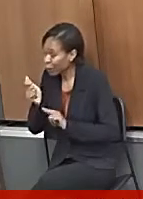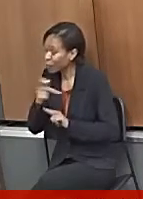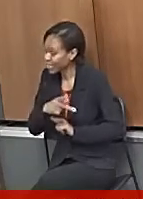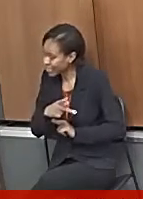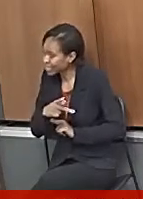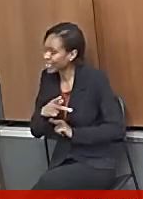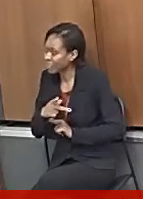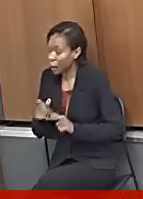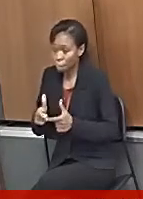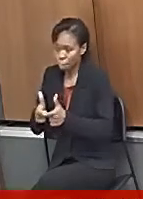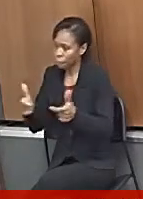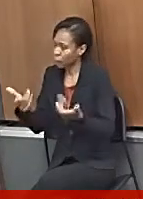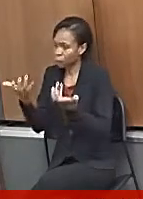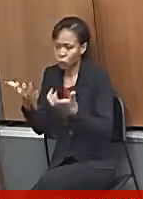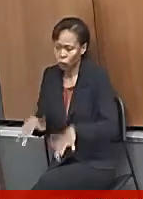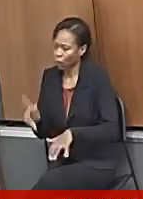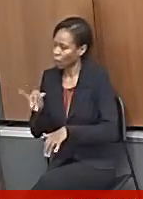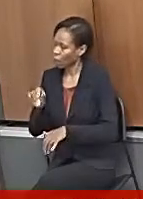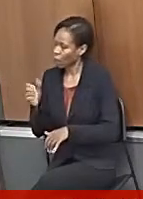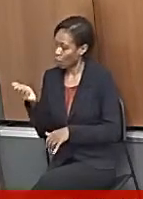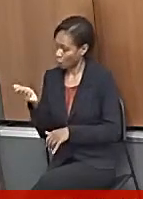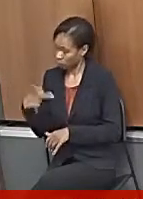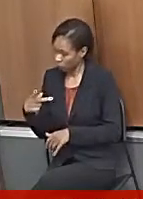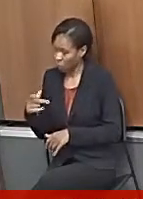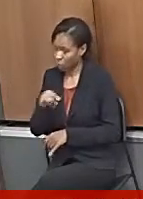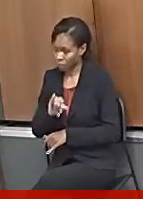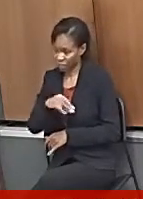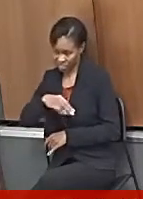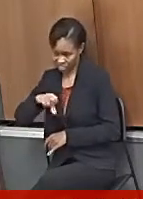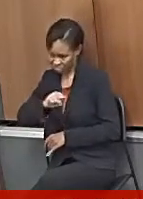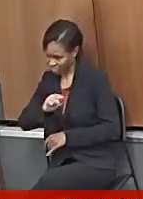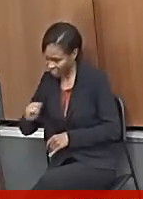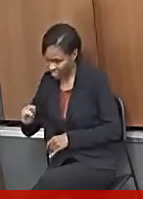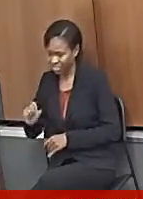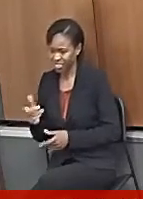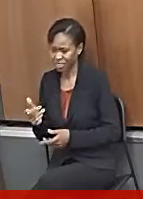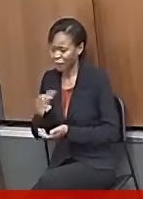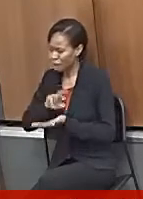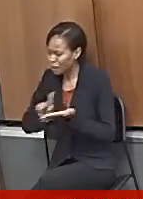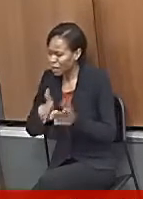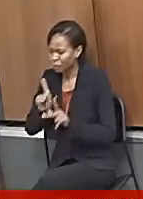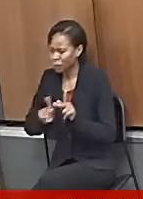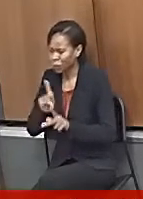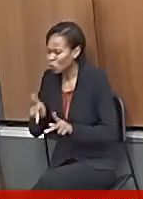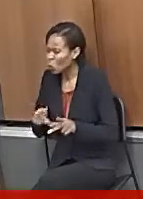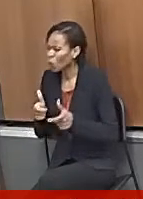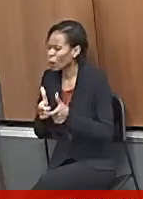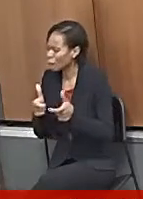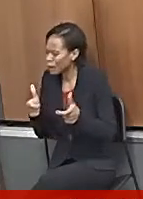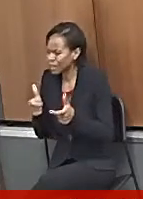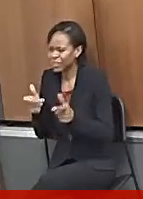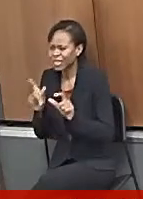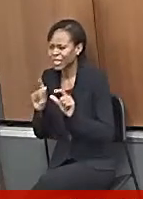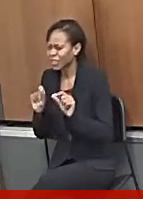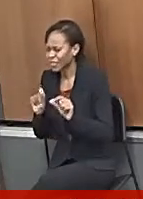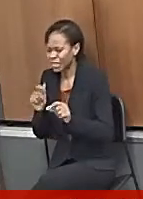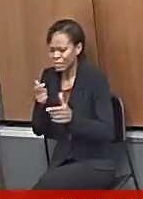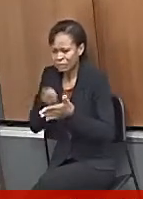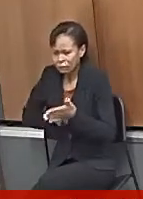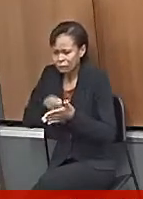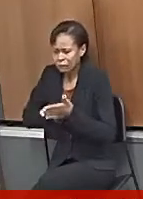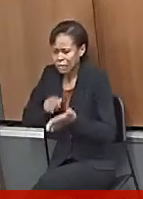inss nós temos dificuldade imensa de gente relutando até hoje gente que já poderia estar